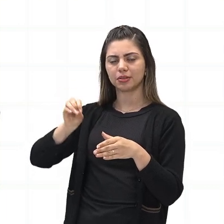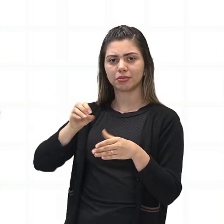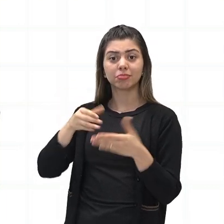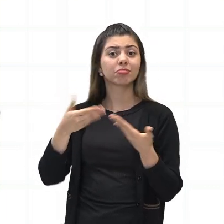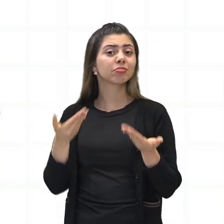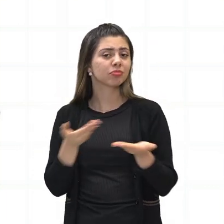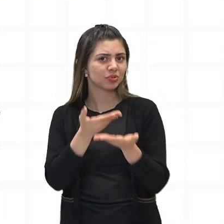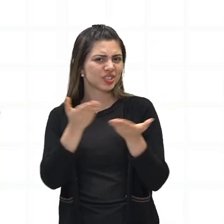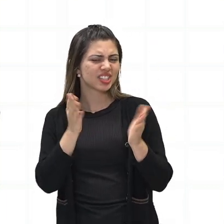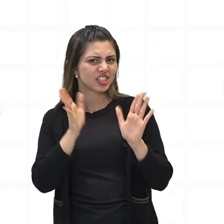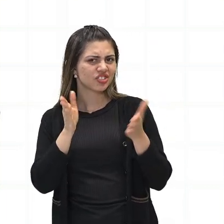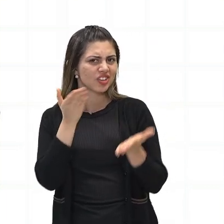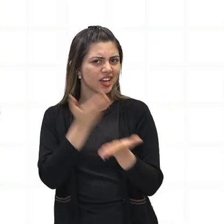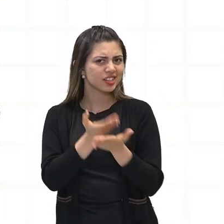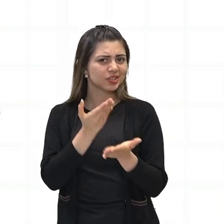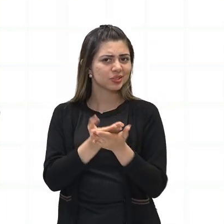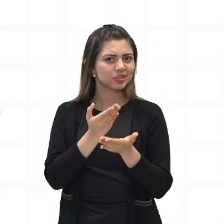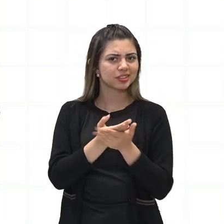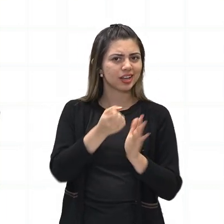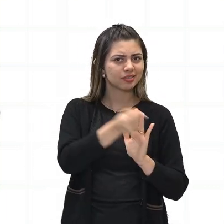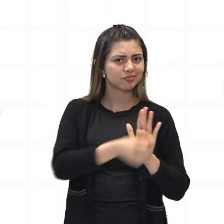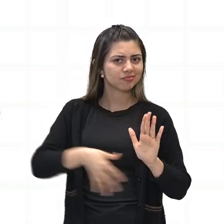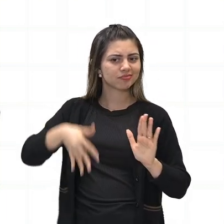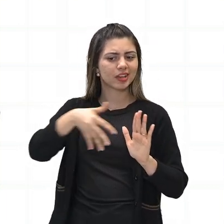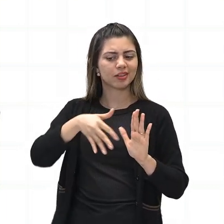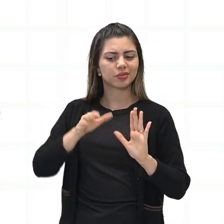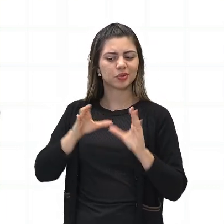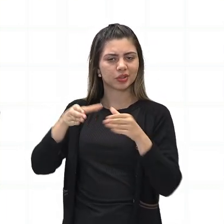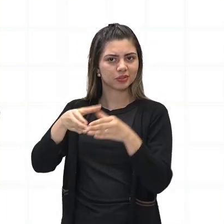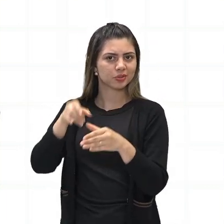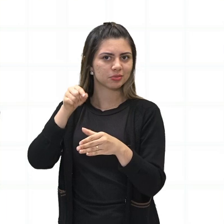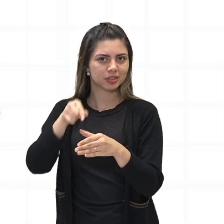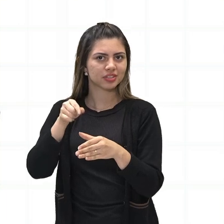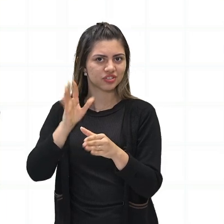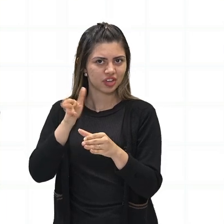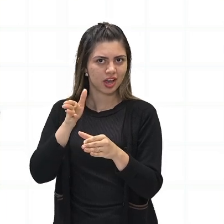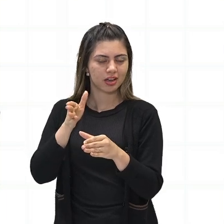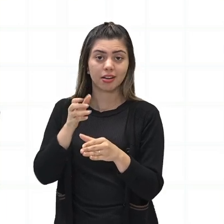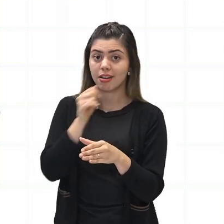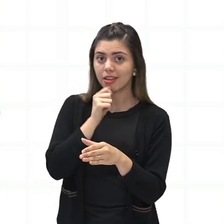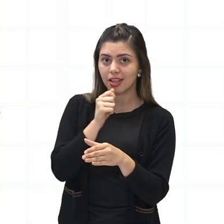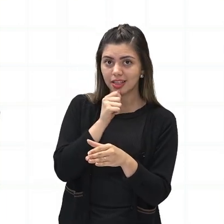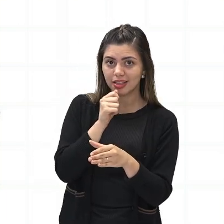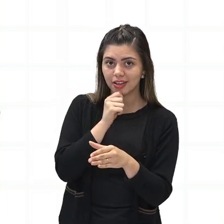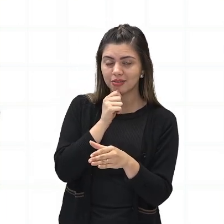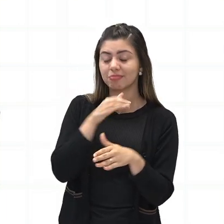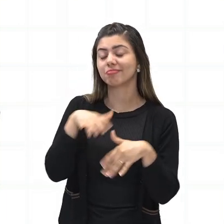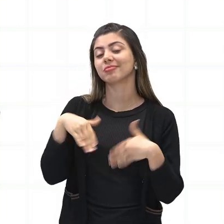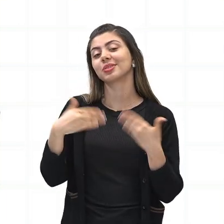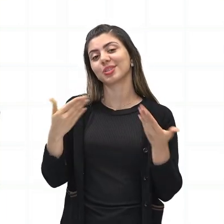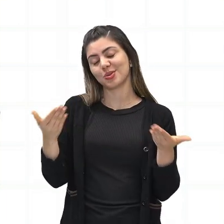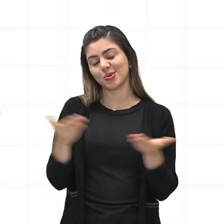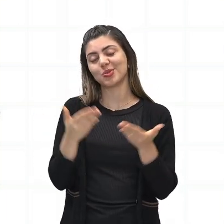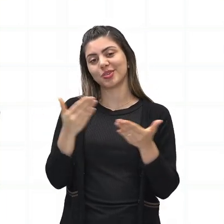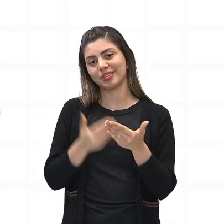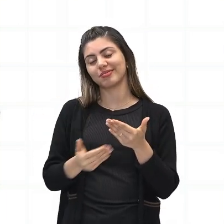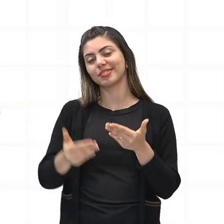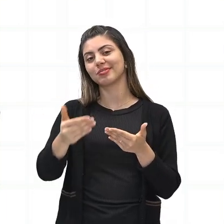estudaram sobre essas figuras de pensamento? Não? Pois então, hoje nós